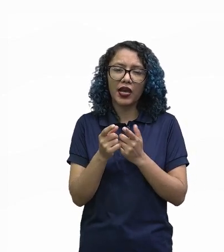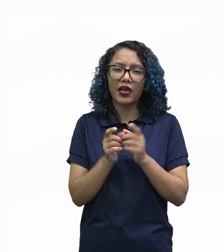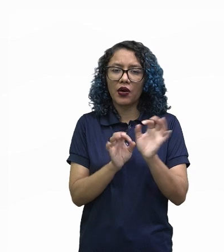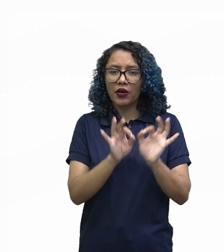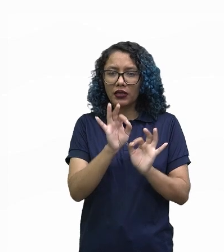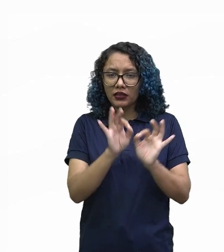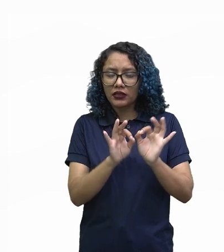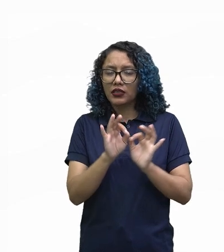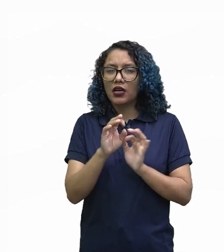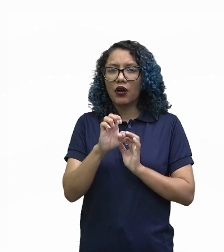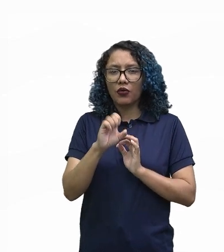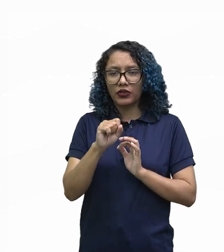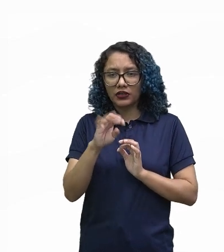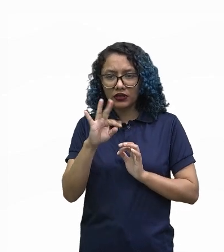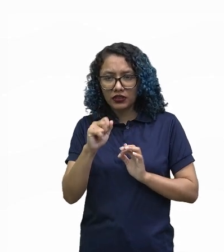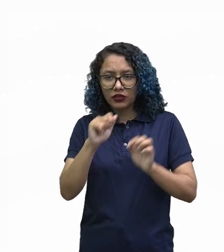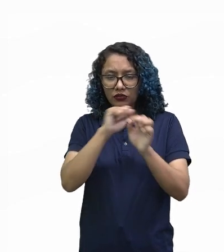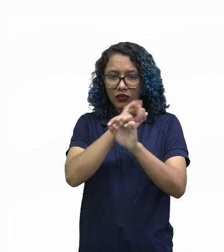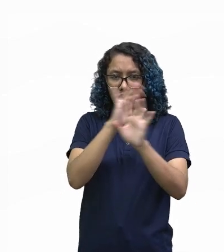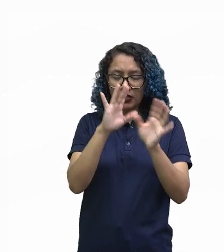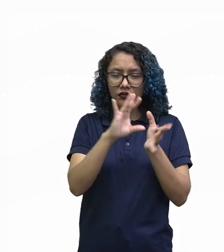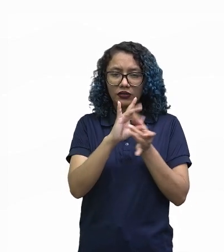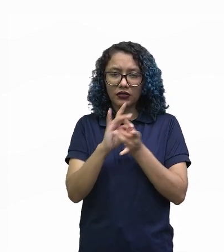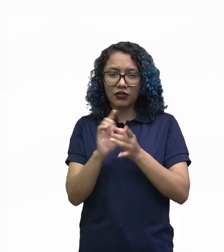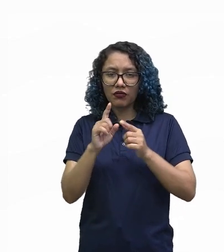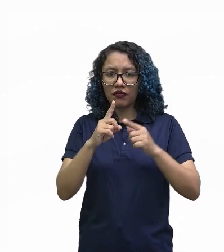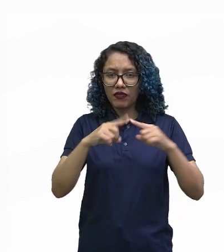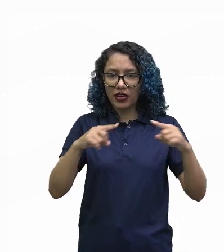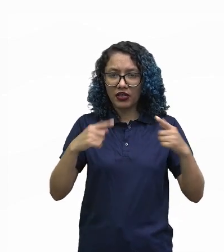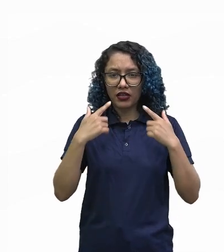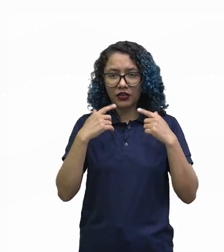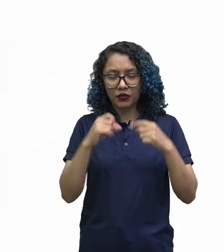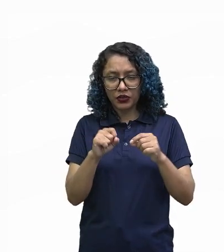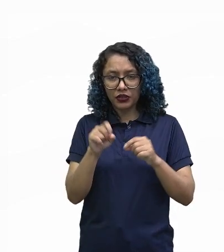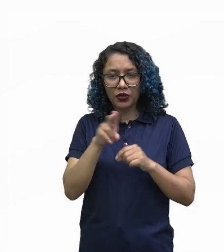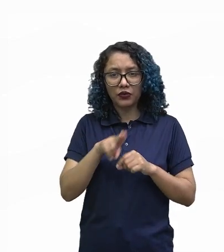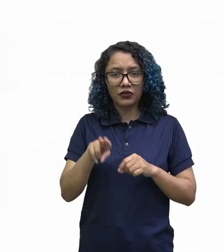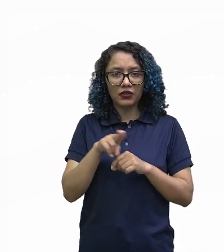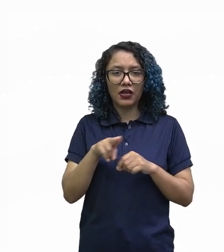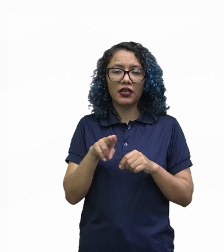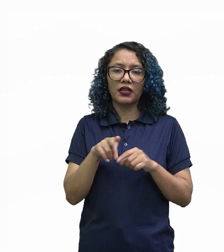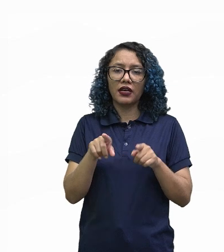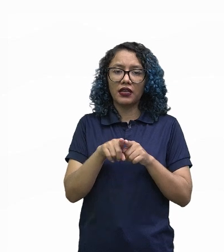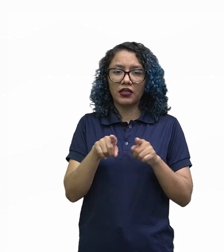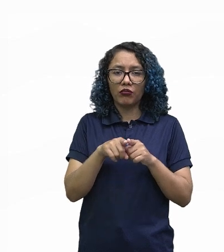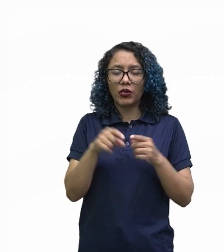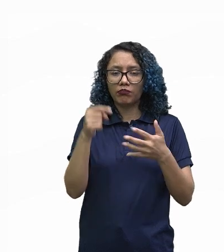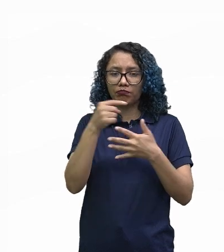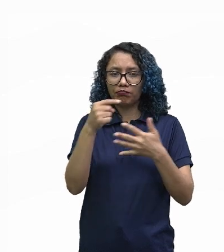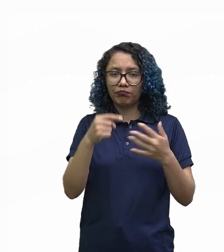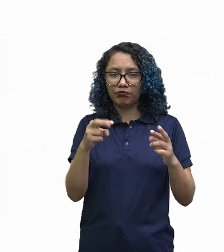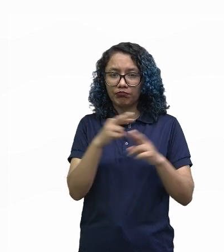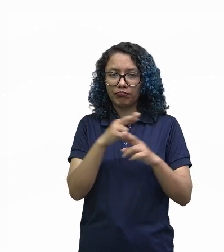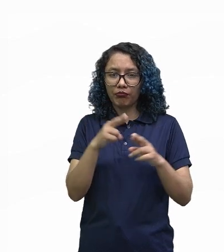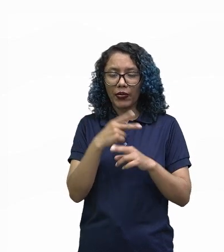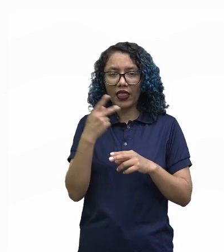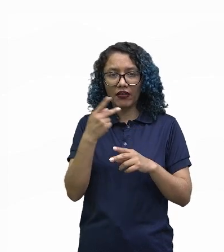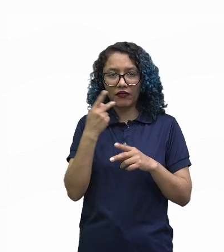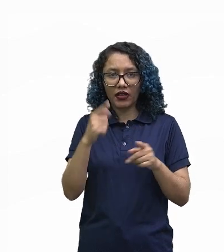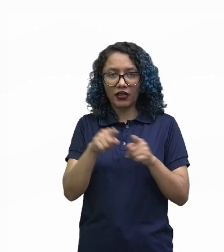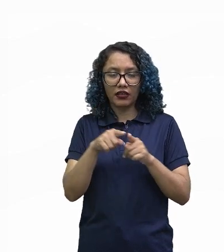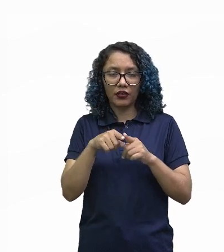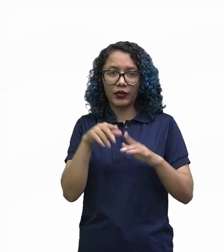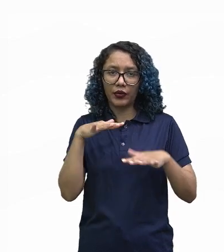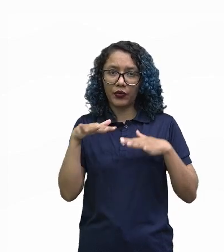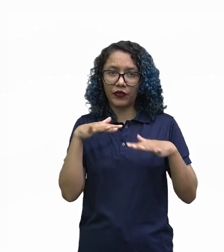a clareza, a coesão, a variedade linguística empregada, os elementos relacionados à fala